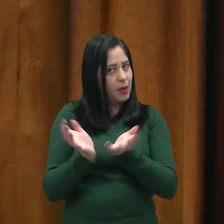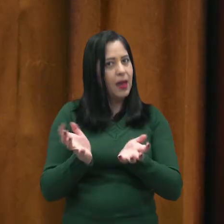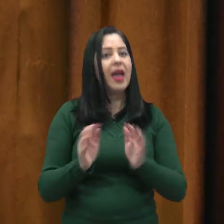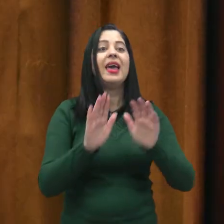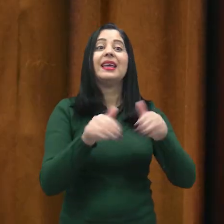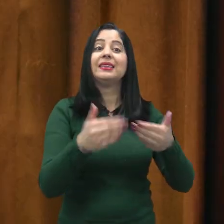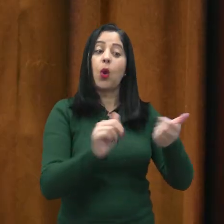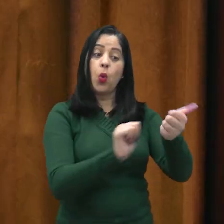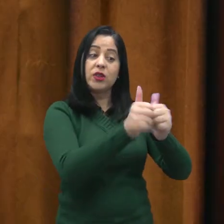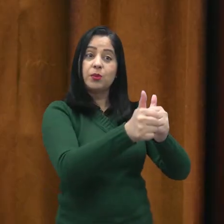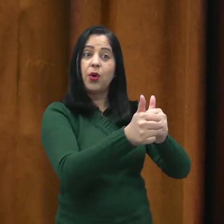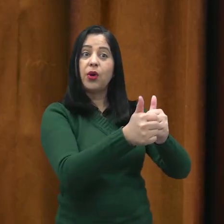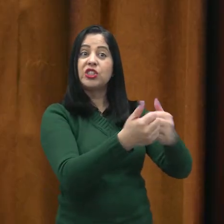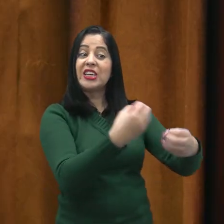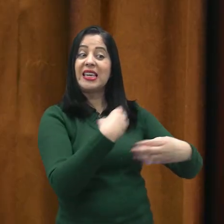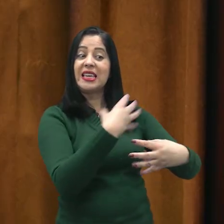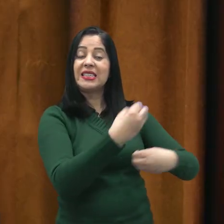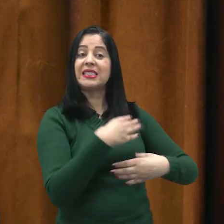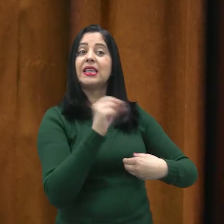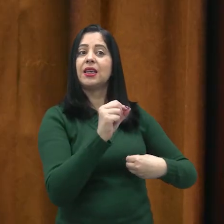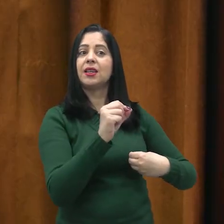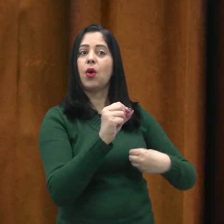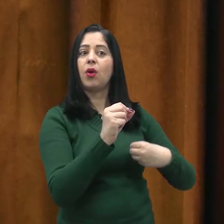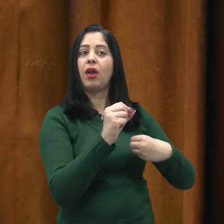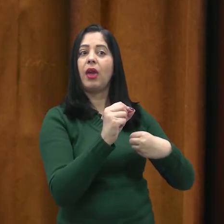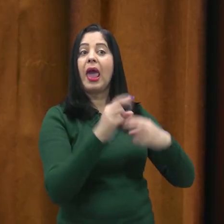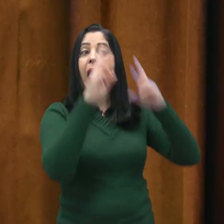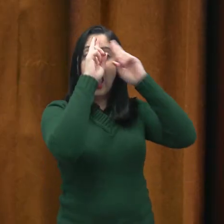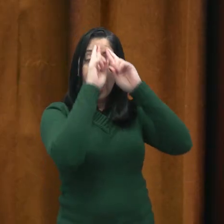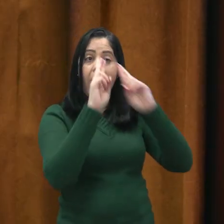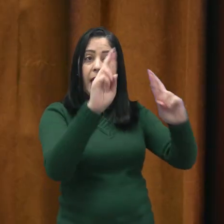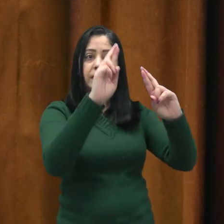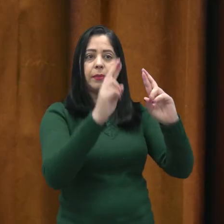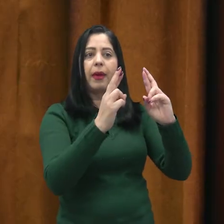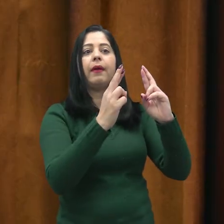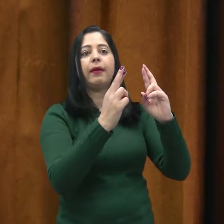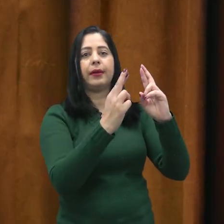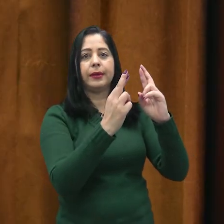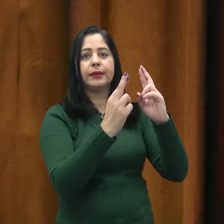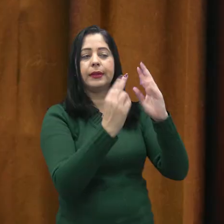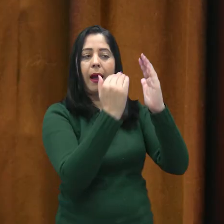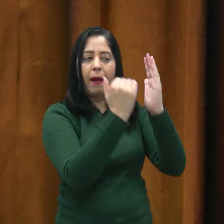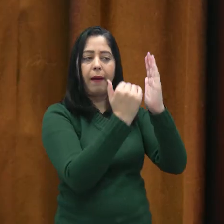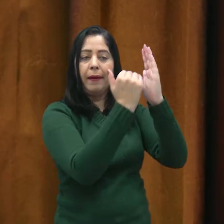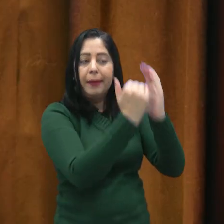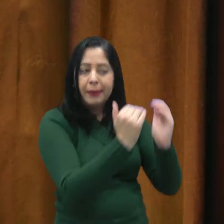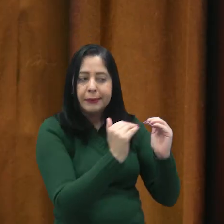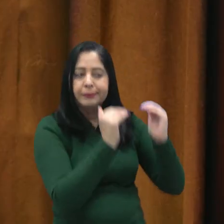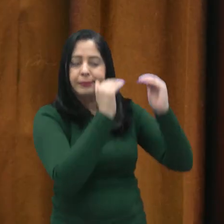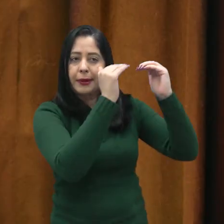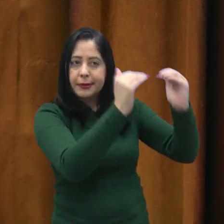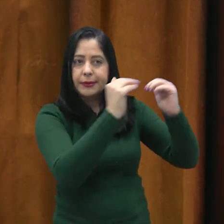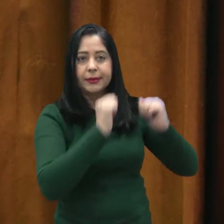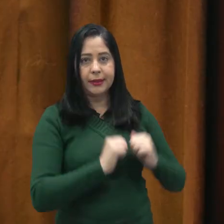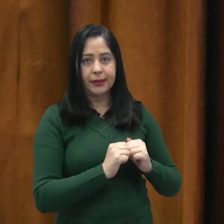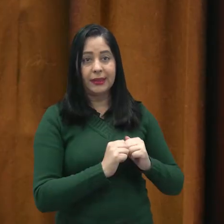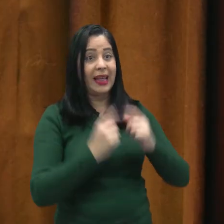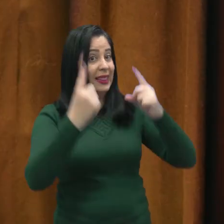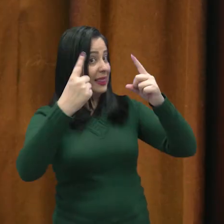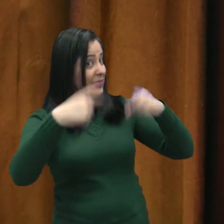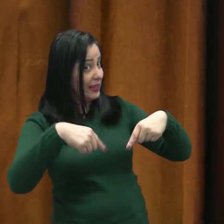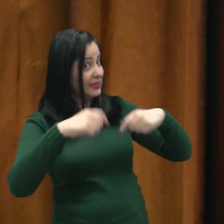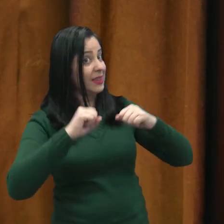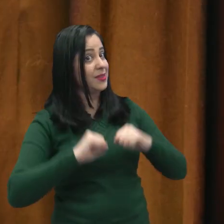ter hierarquia, a lidar com pressões, né? Isso é muito importante na vida,